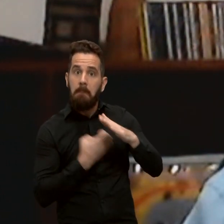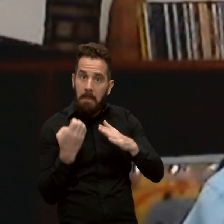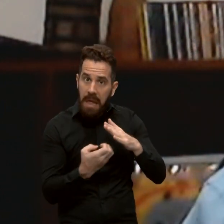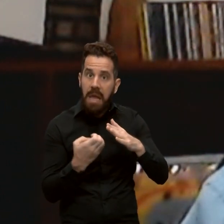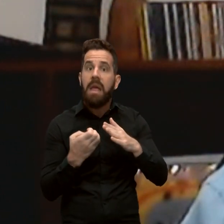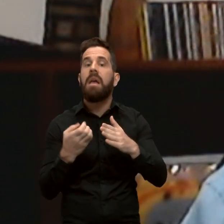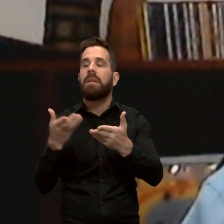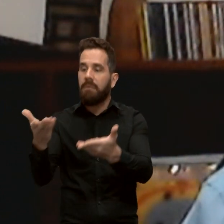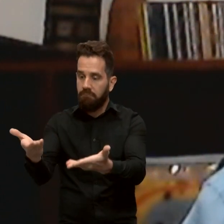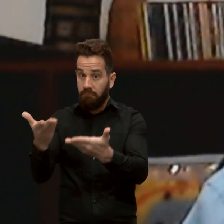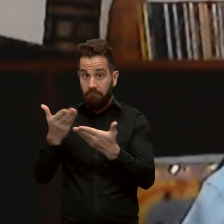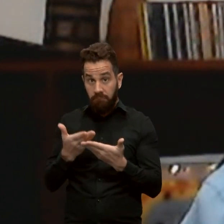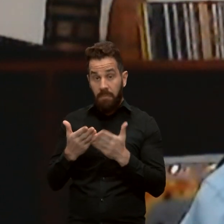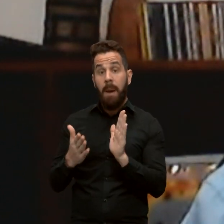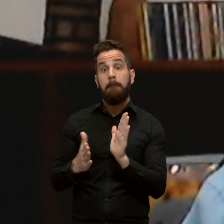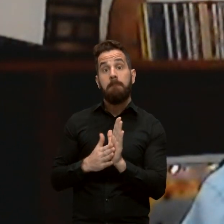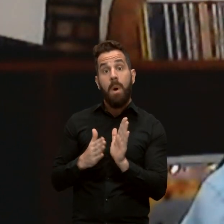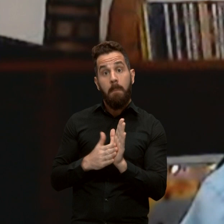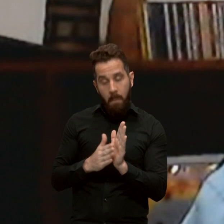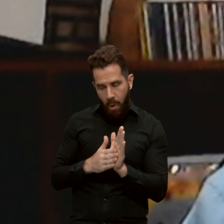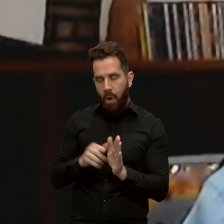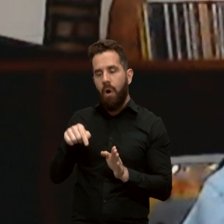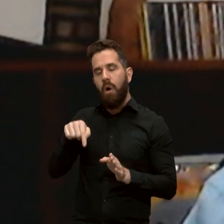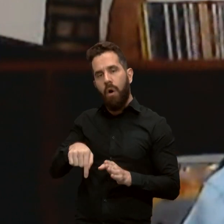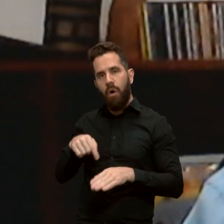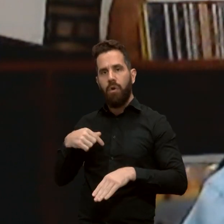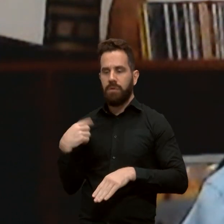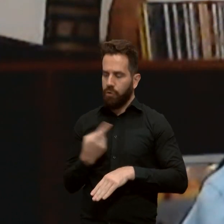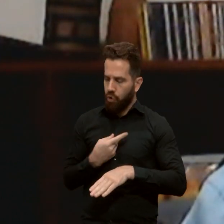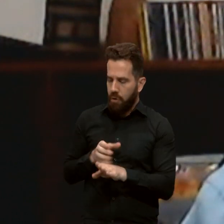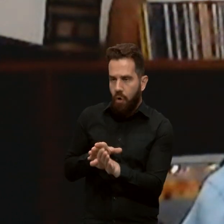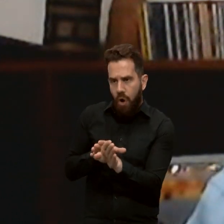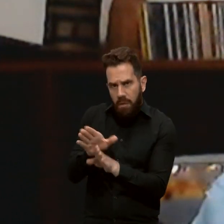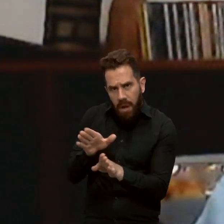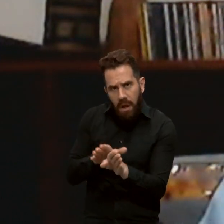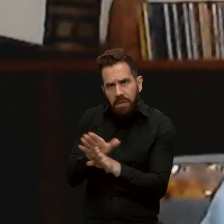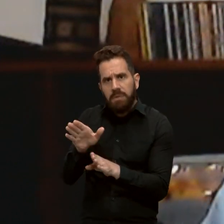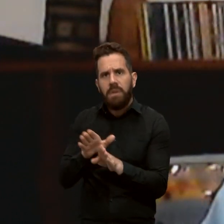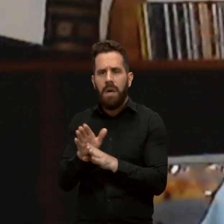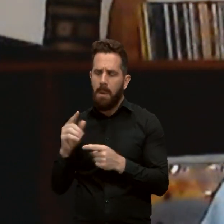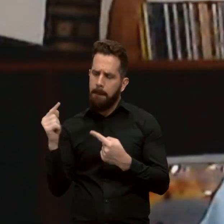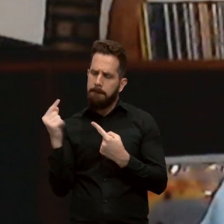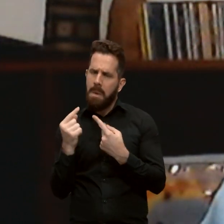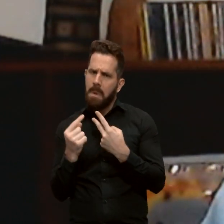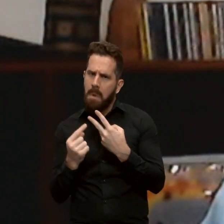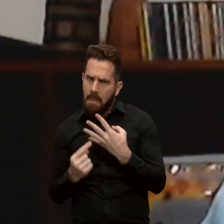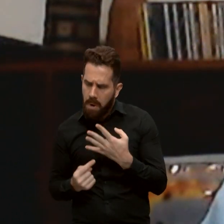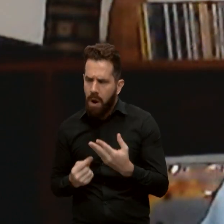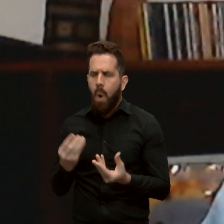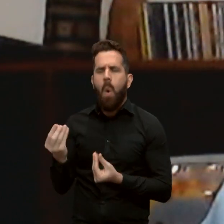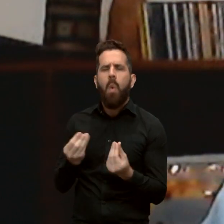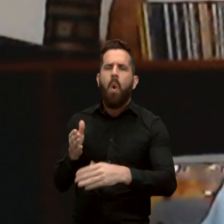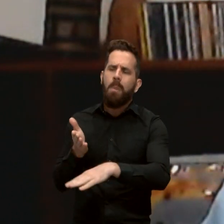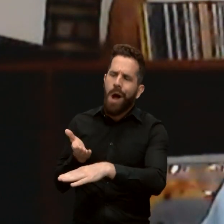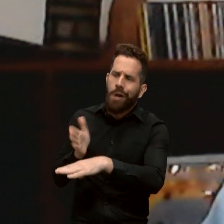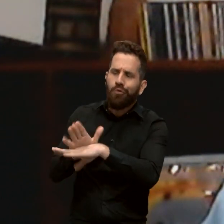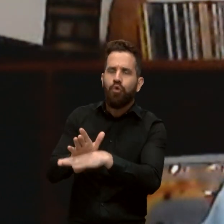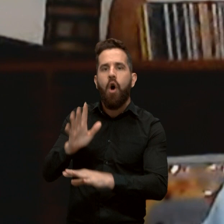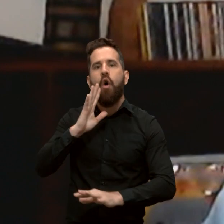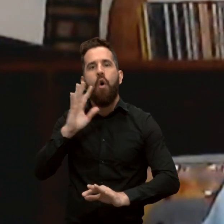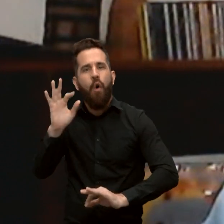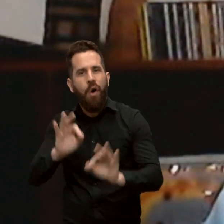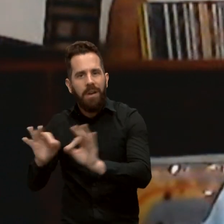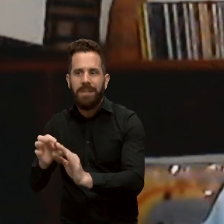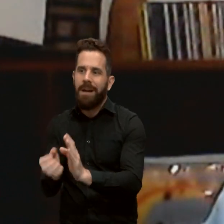orientação, a assessoria, né, e todo o auxílio necessário à organização da cooperativa, no caso que